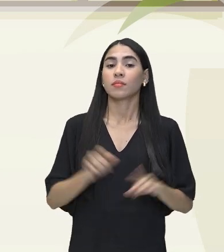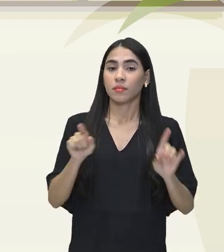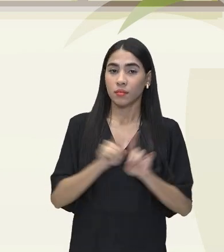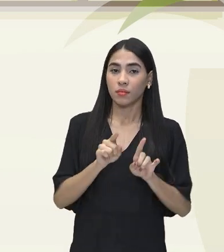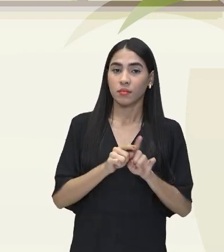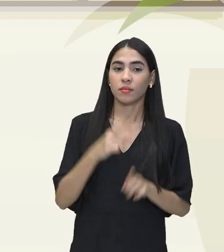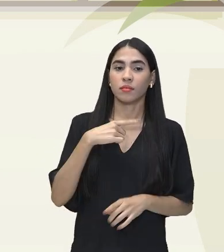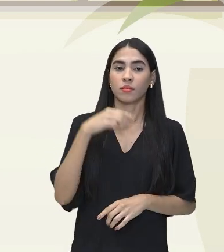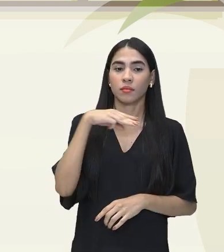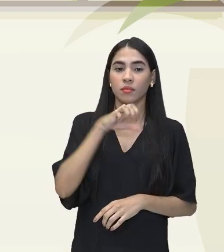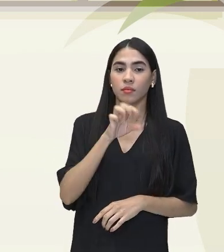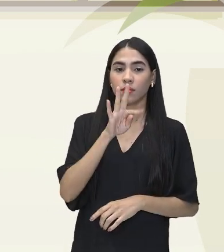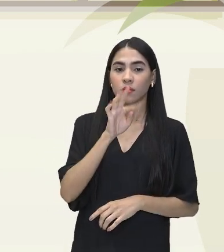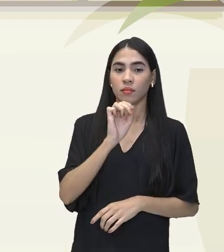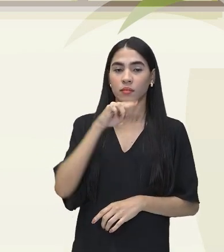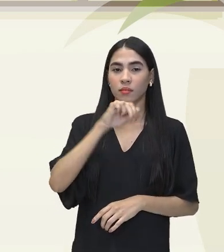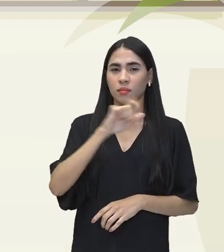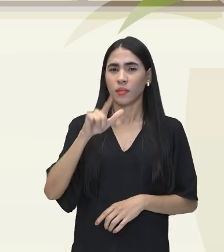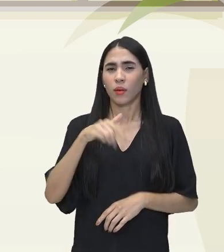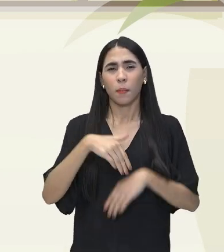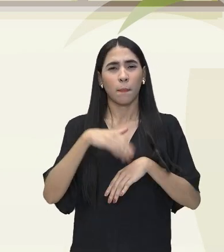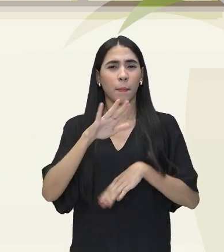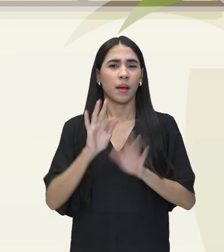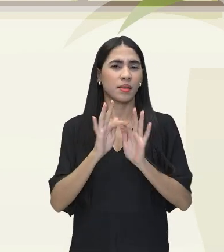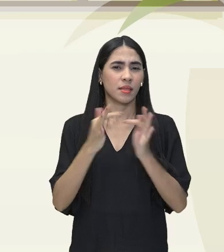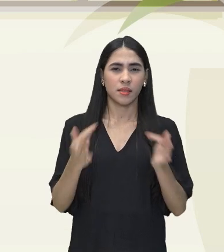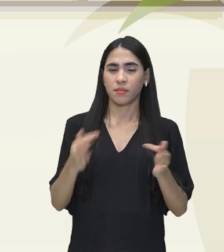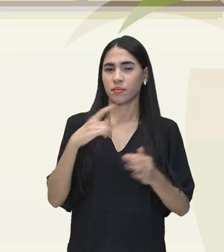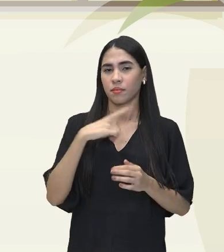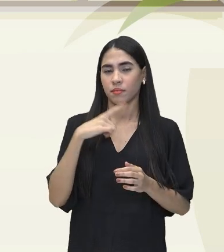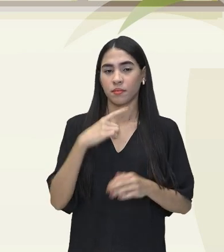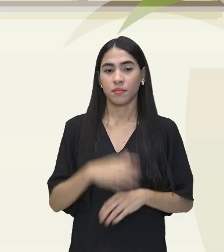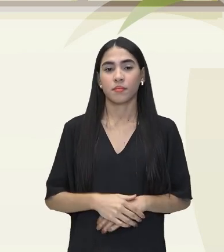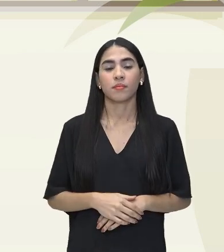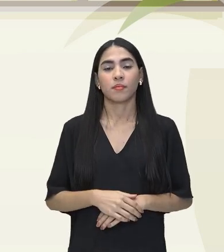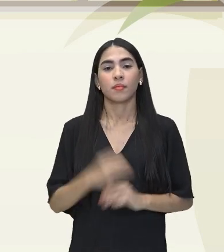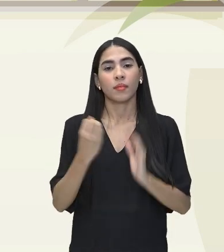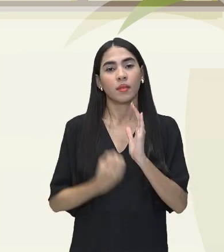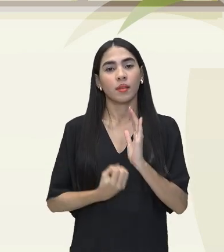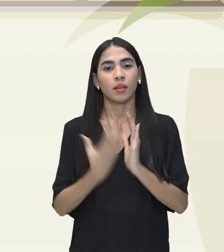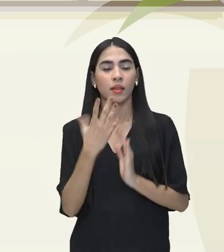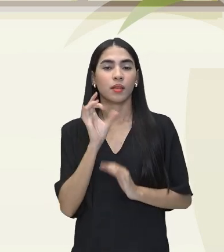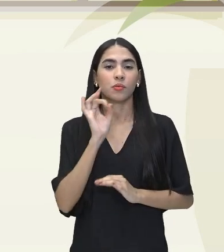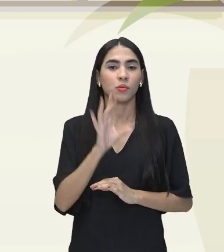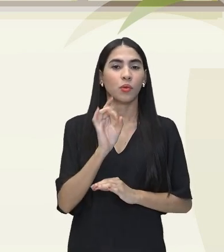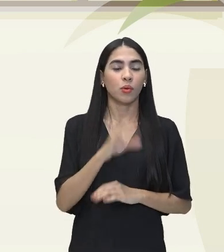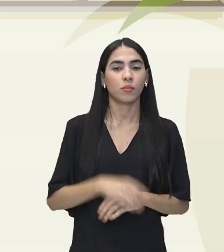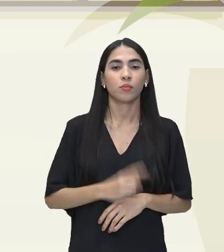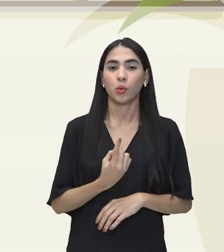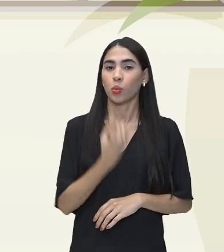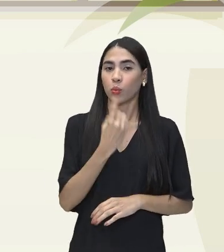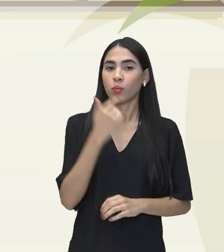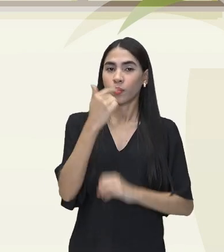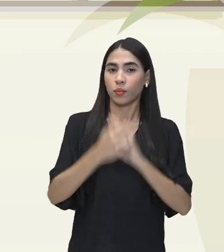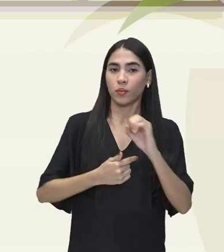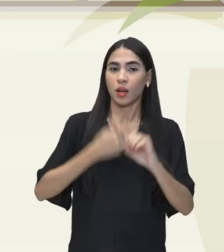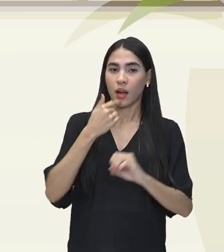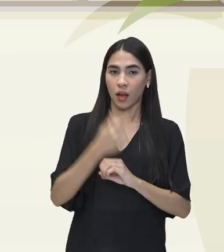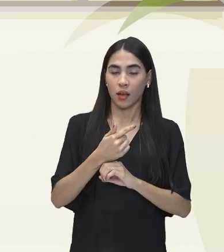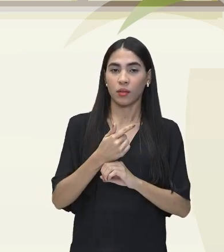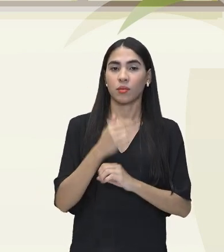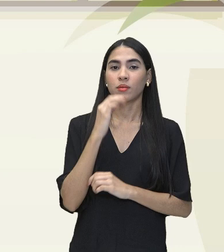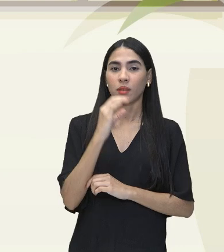que é o aldeído mais simples que existe, que é formado apenas por um átomo